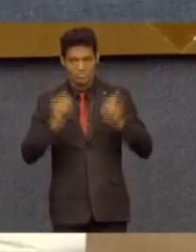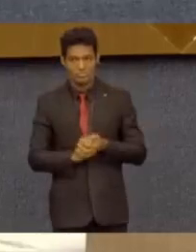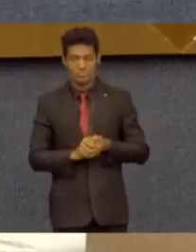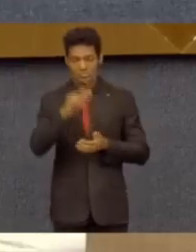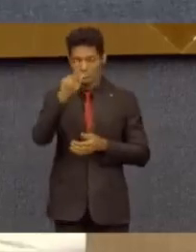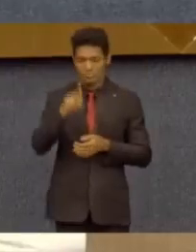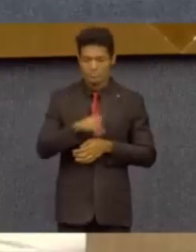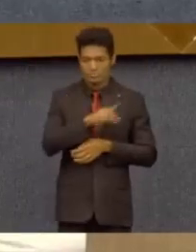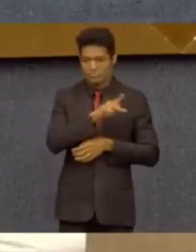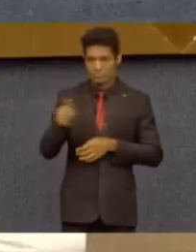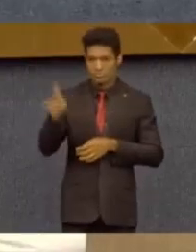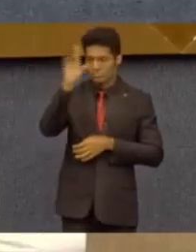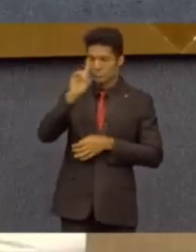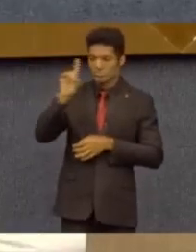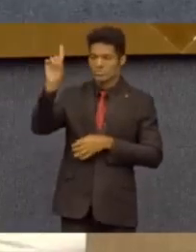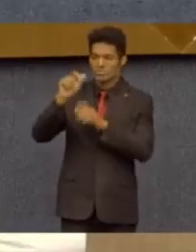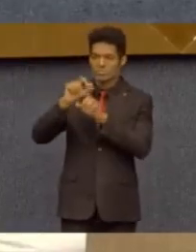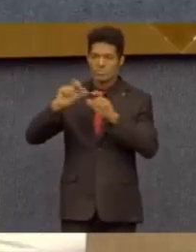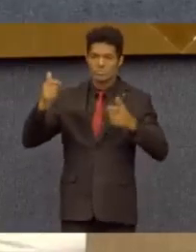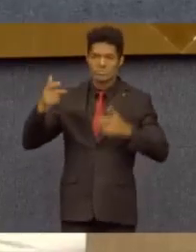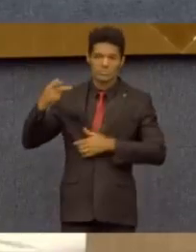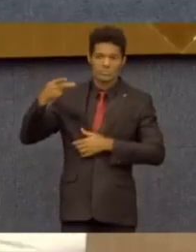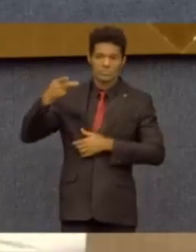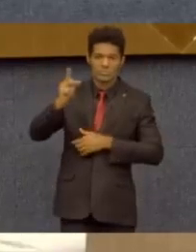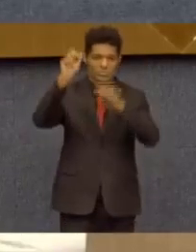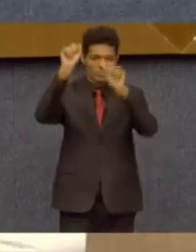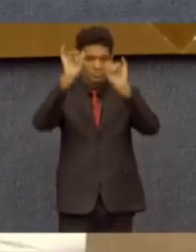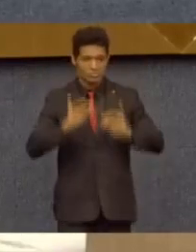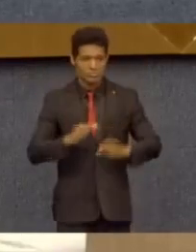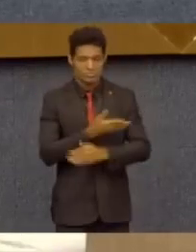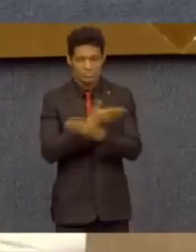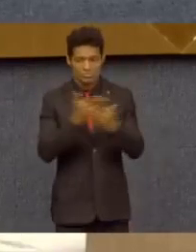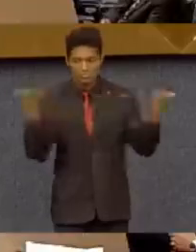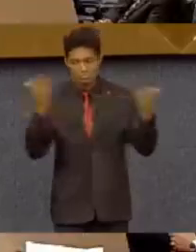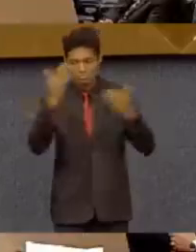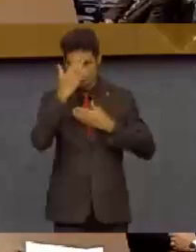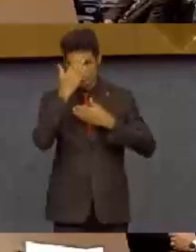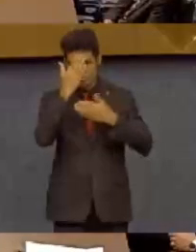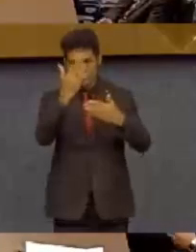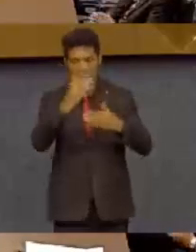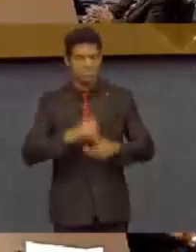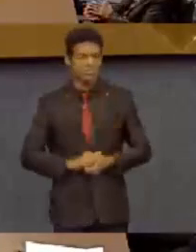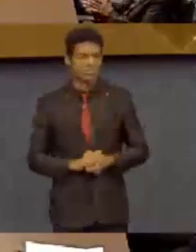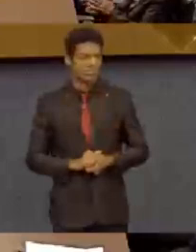que Deus, na sua grandeza, abençoe a todos vocês. Muito obrigado.